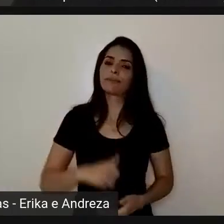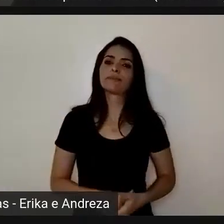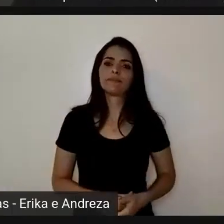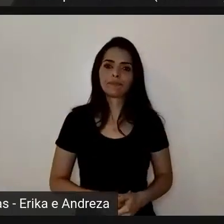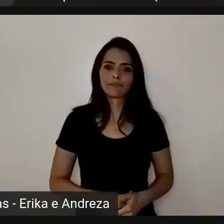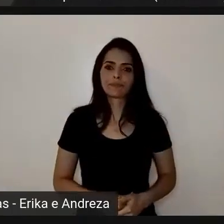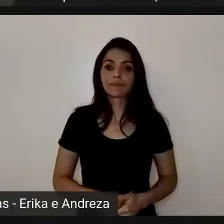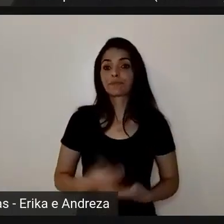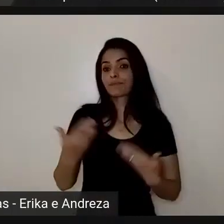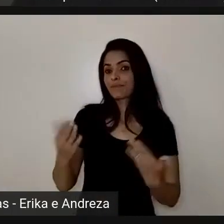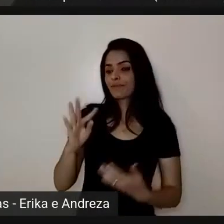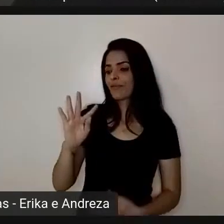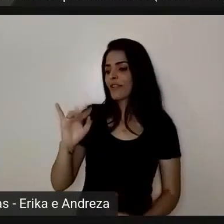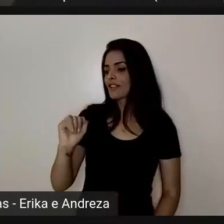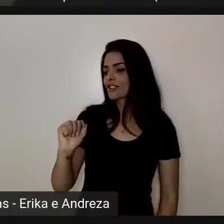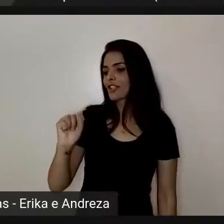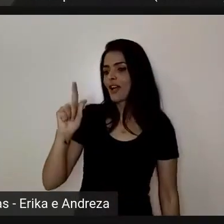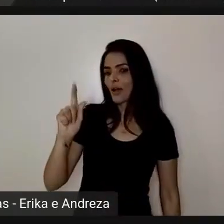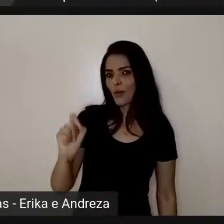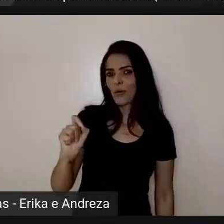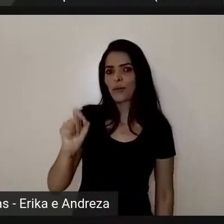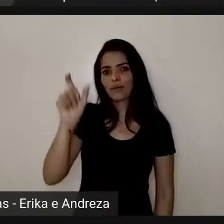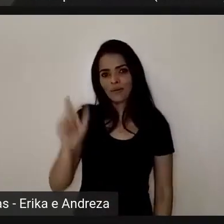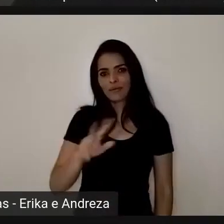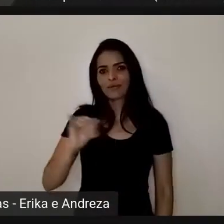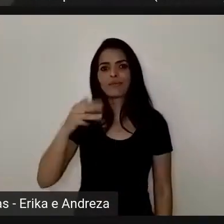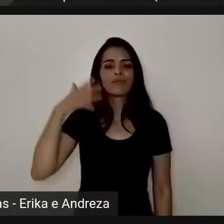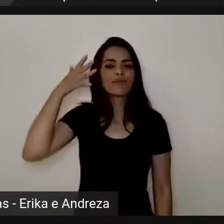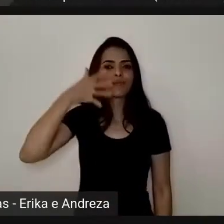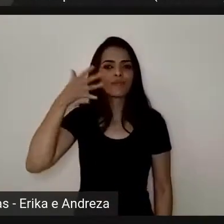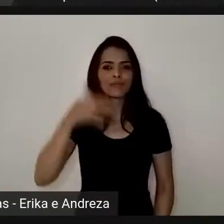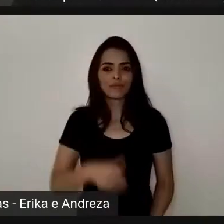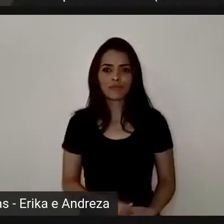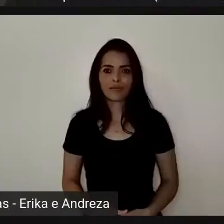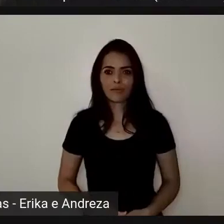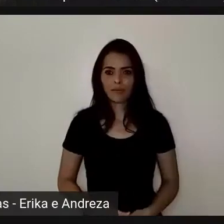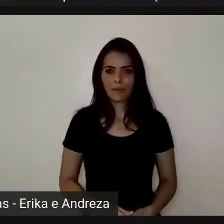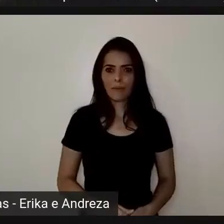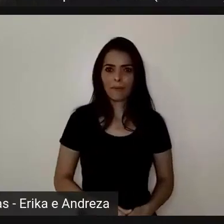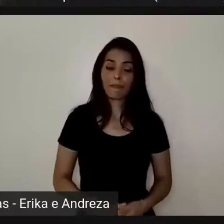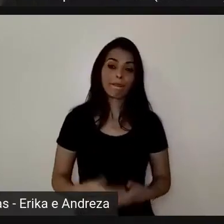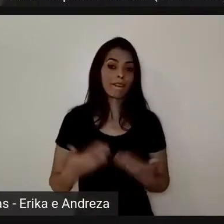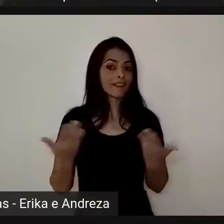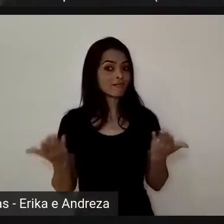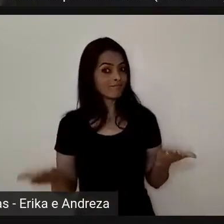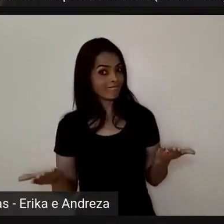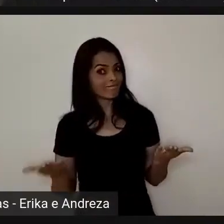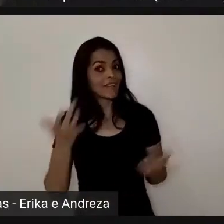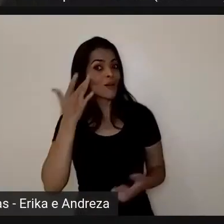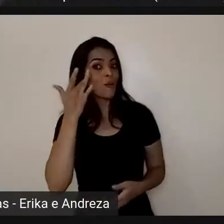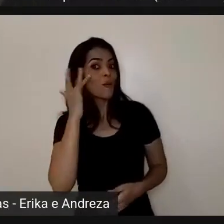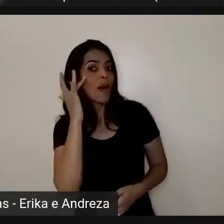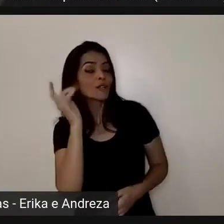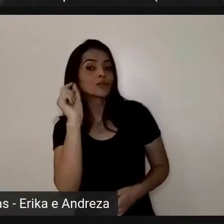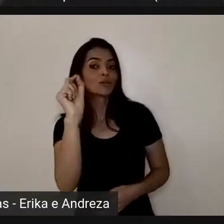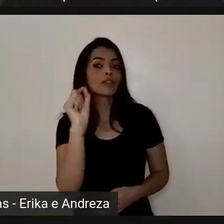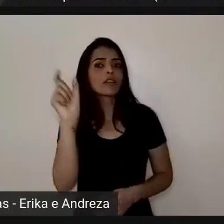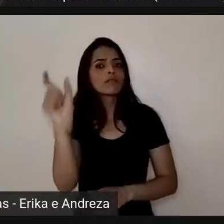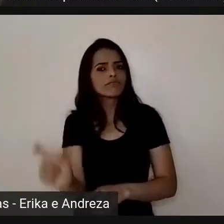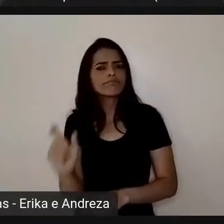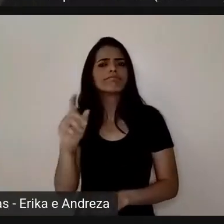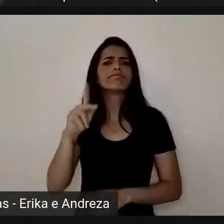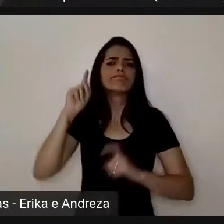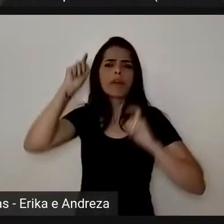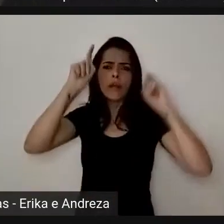Deputado Thiago Mitrô. Thiago, você tem a palavra. Bom, eu acho que várias dessas preocupações que o